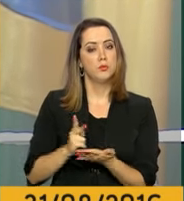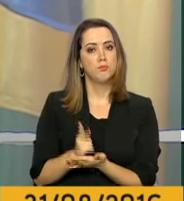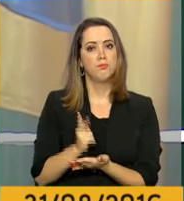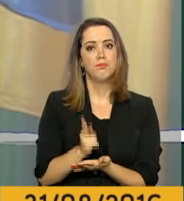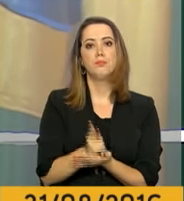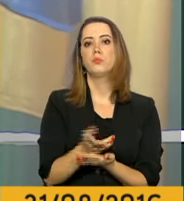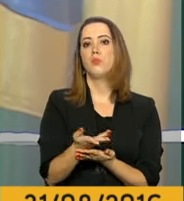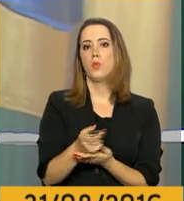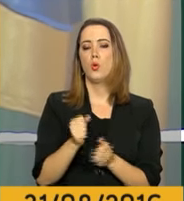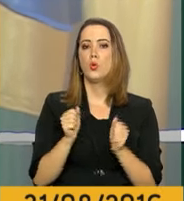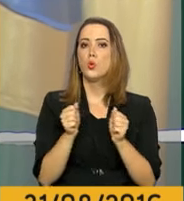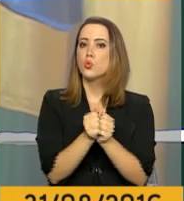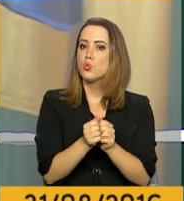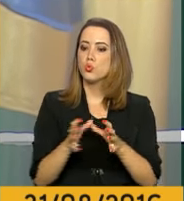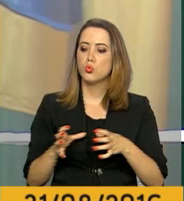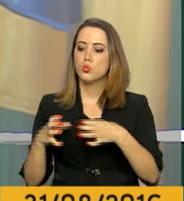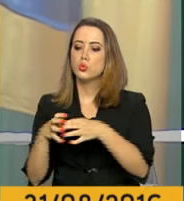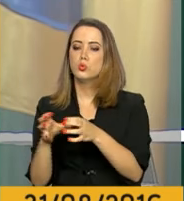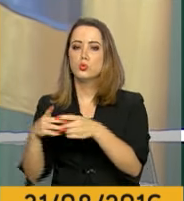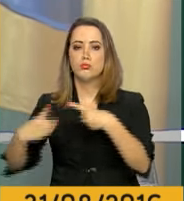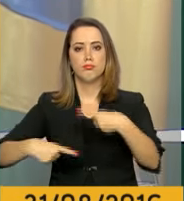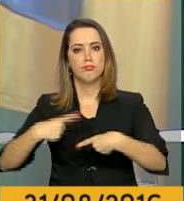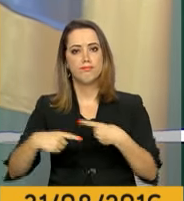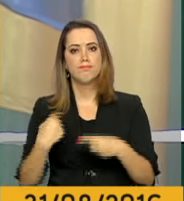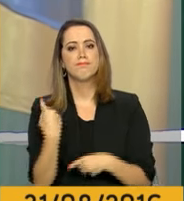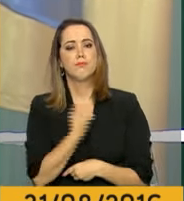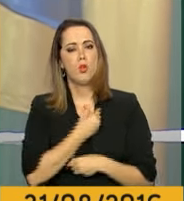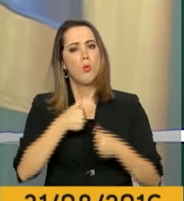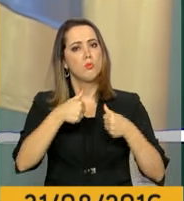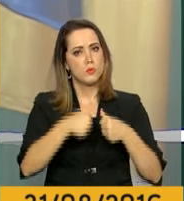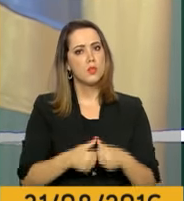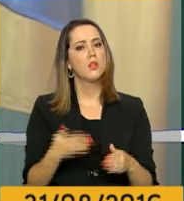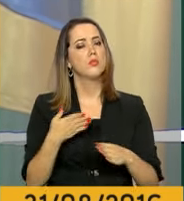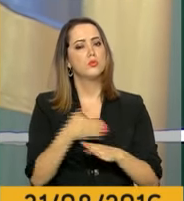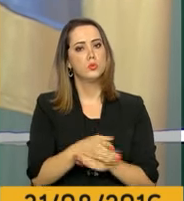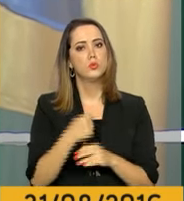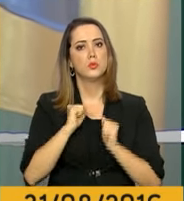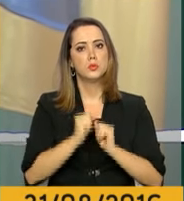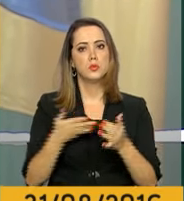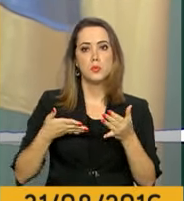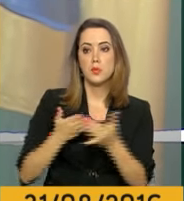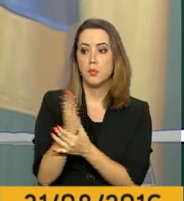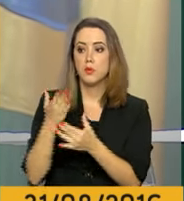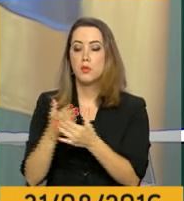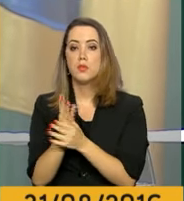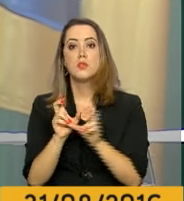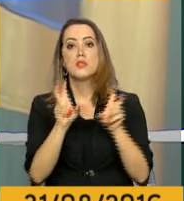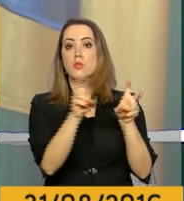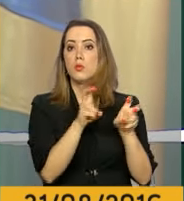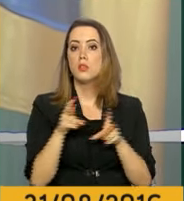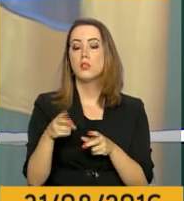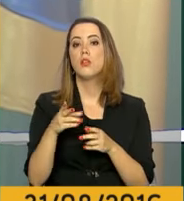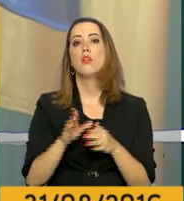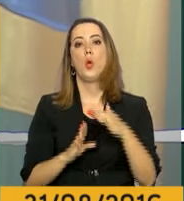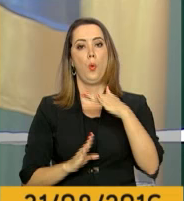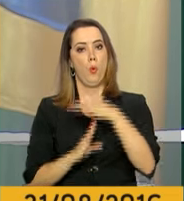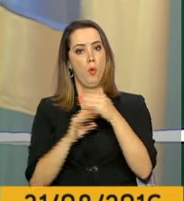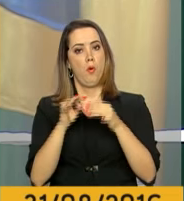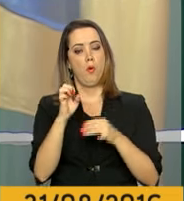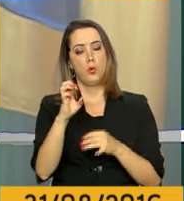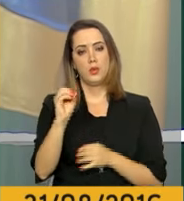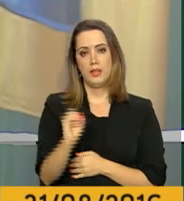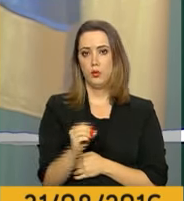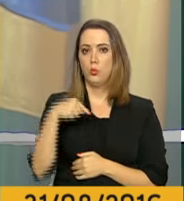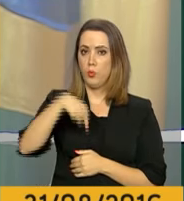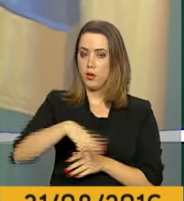farei pessoalmente, né, para que nós possamos ter aprovação dessas matérias, pelo menos o teto ainda neste